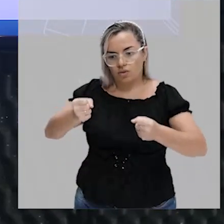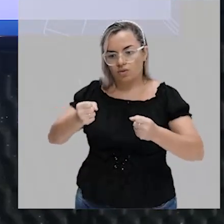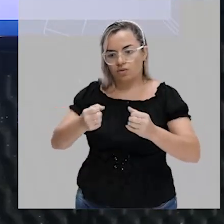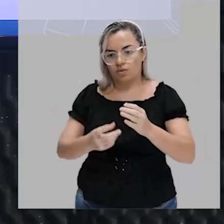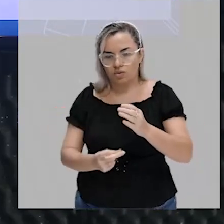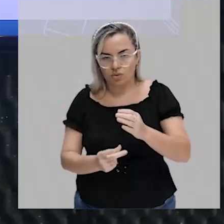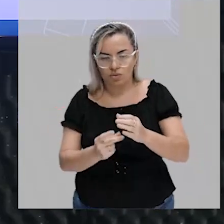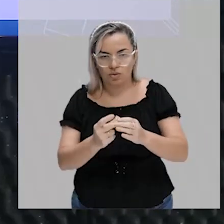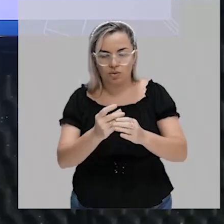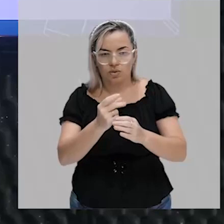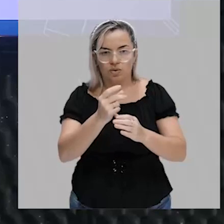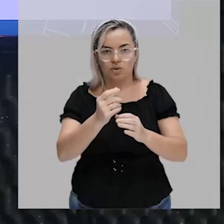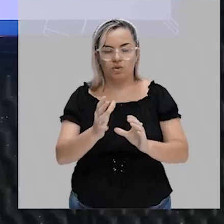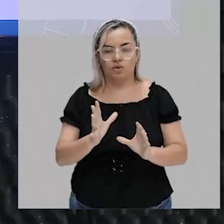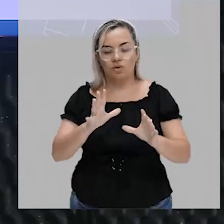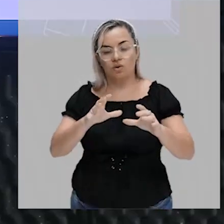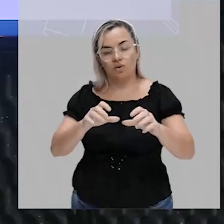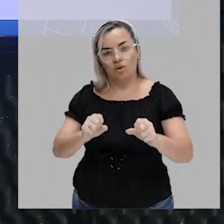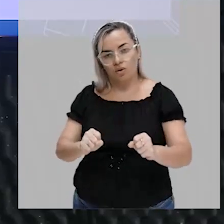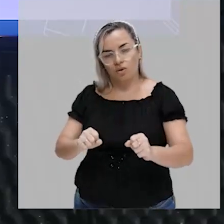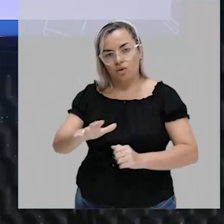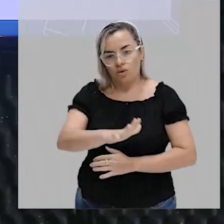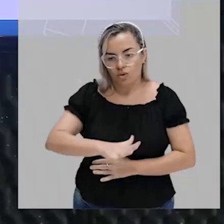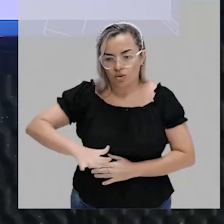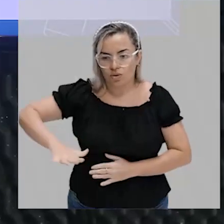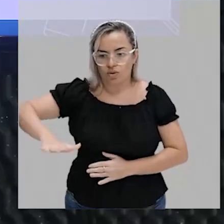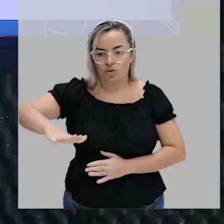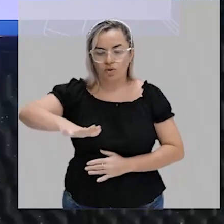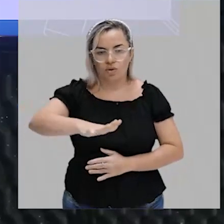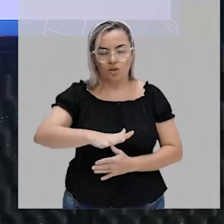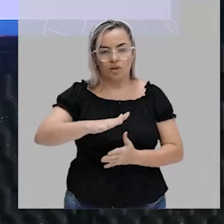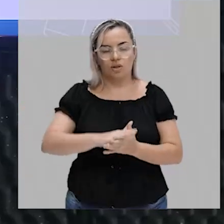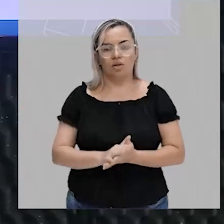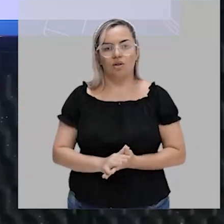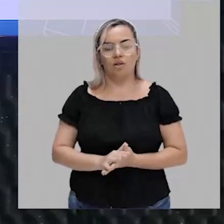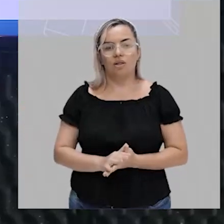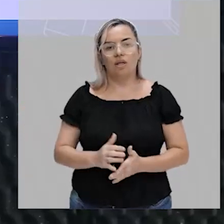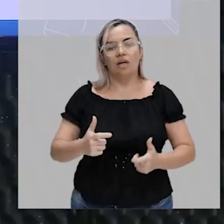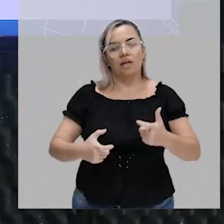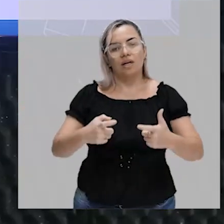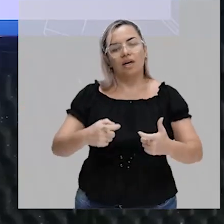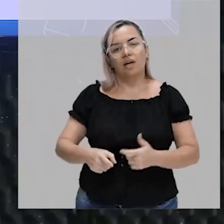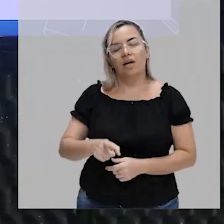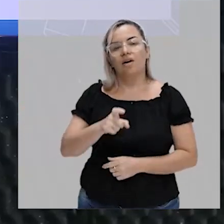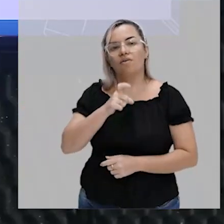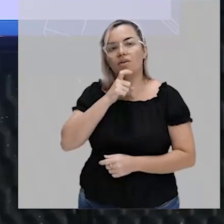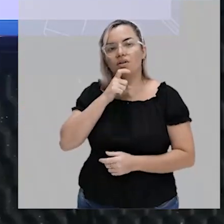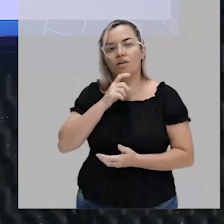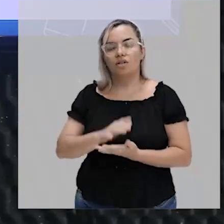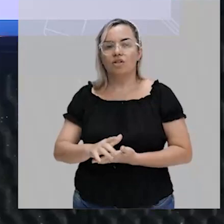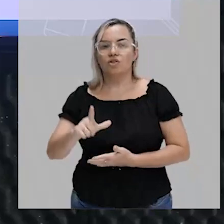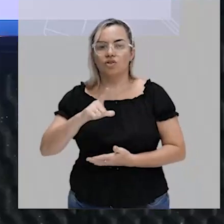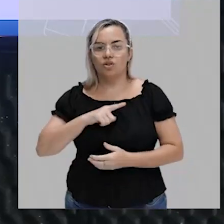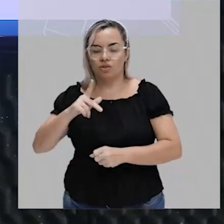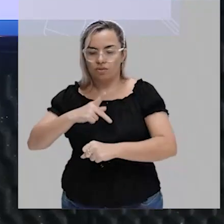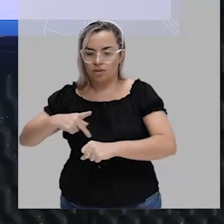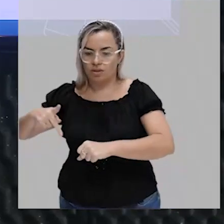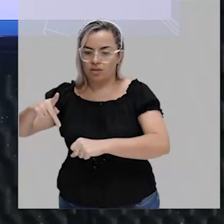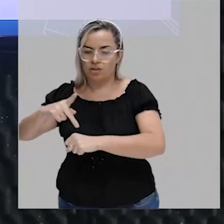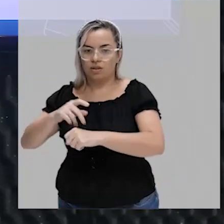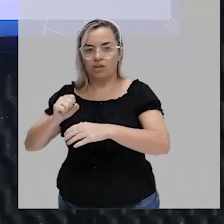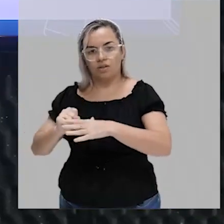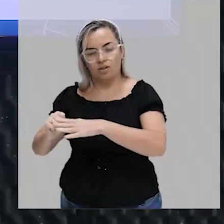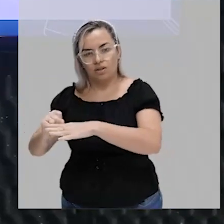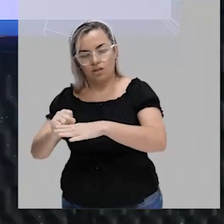ali países capitalistas, do outro países socialistas. Após o final da Guerra Fria, tu tem o capitalismo como sistema econômico